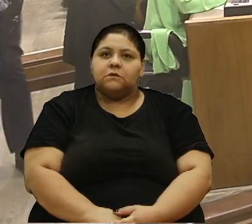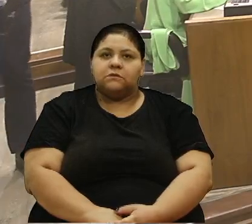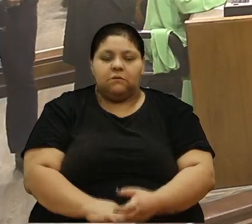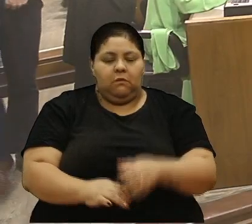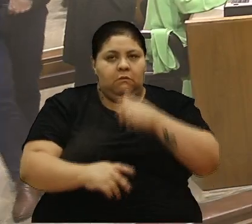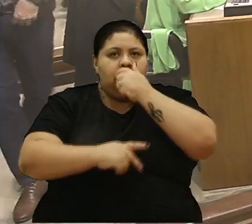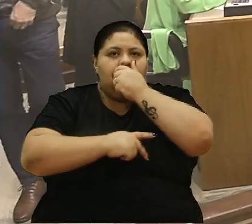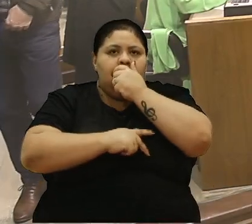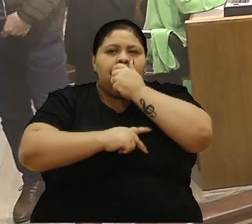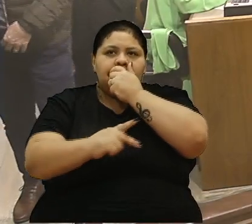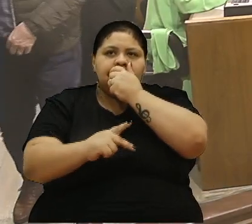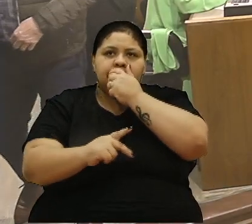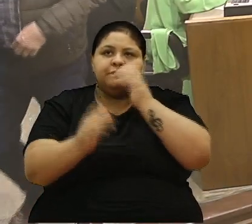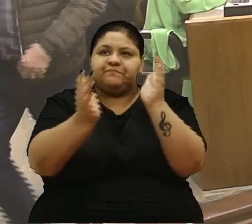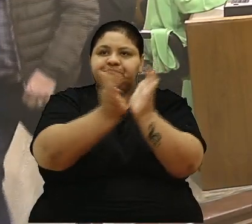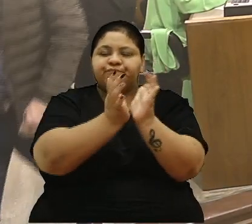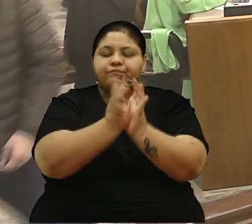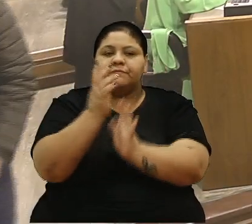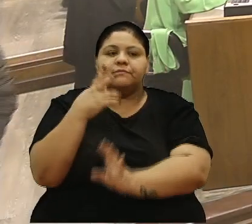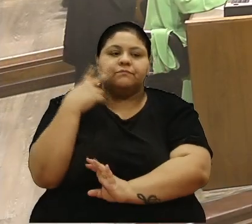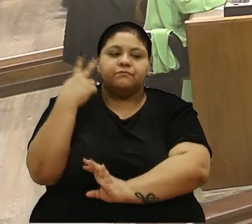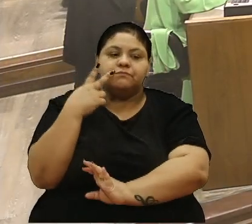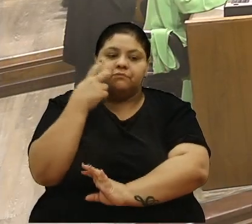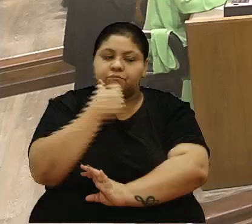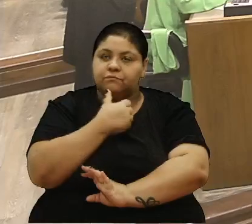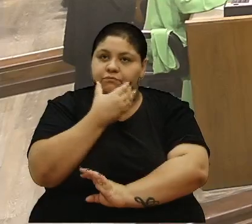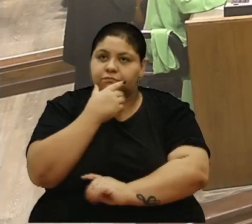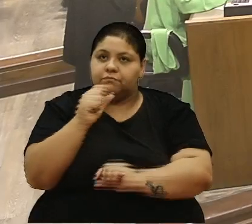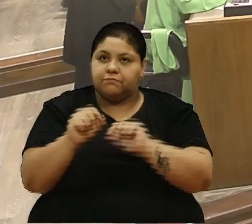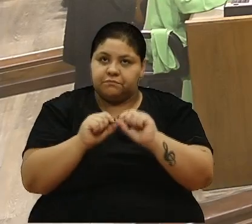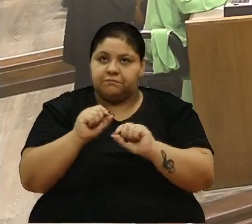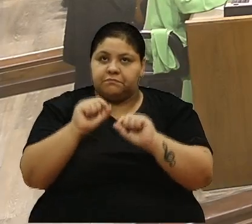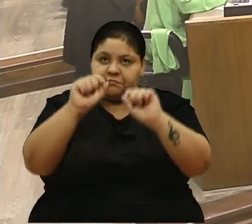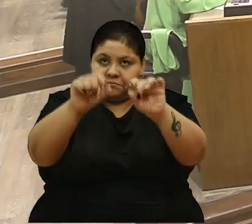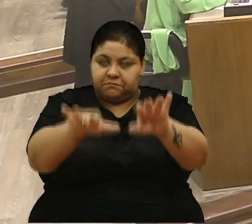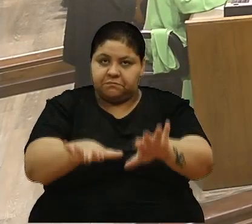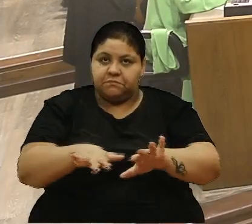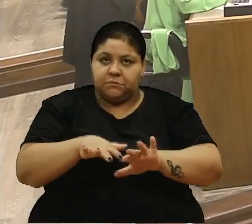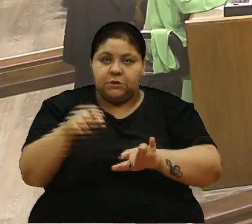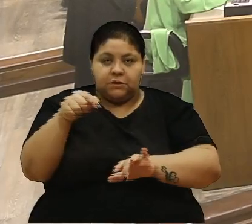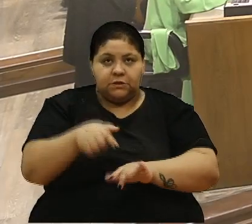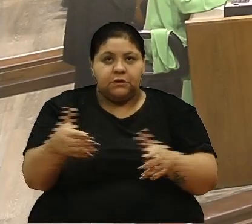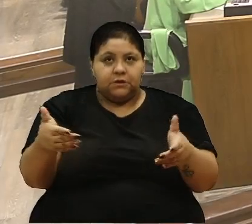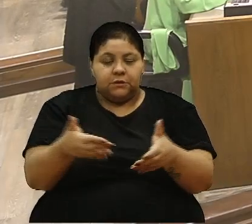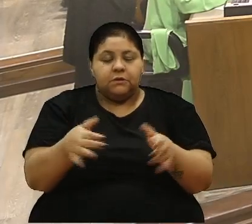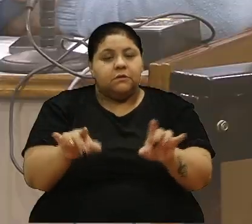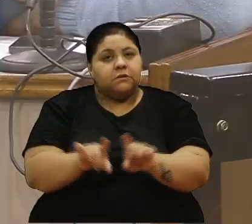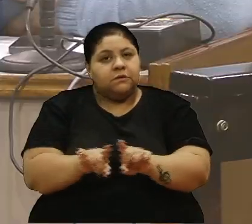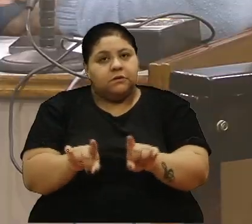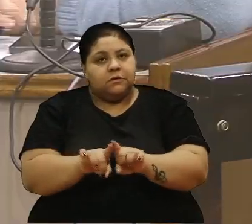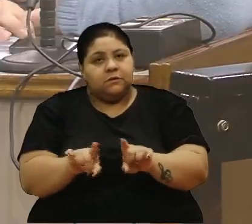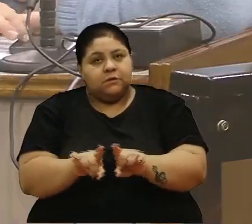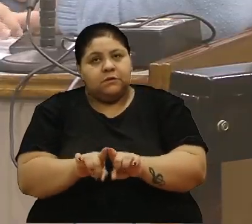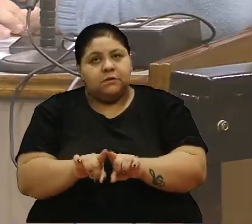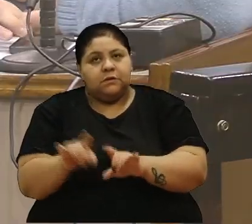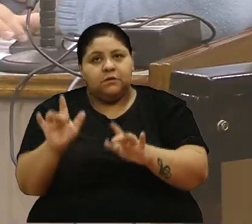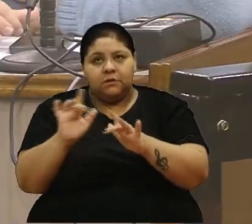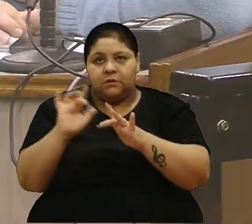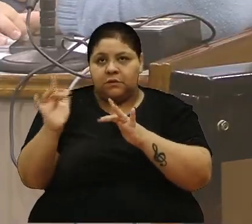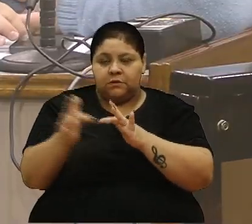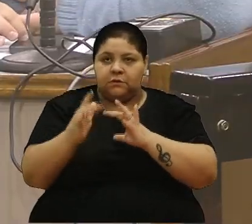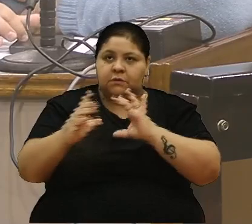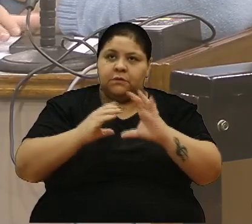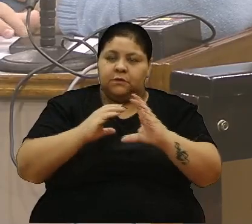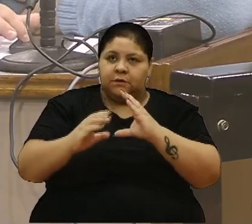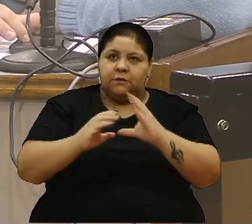Senhor presidente, colegas vereadores, quem nos assiste aqui nesse plenário e também através desses canais de